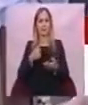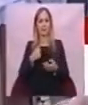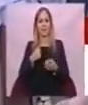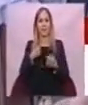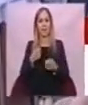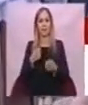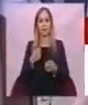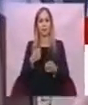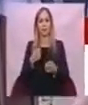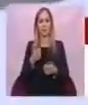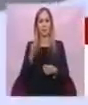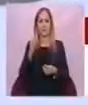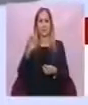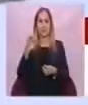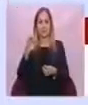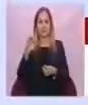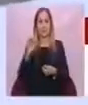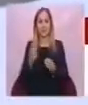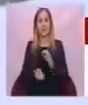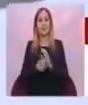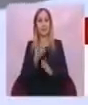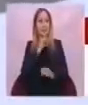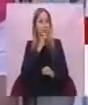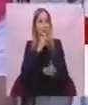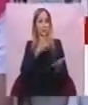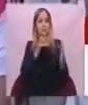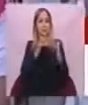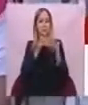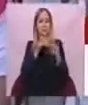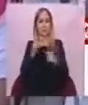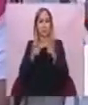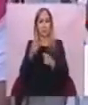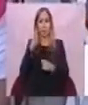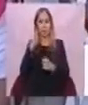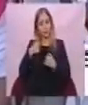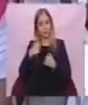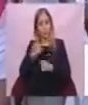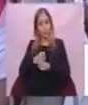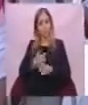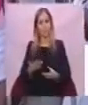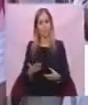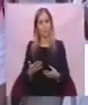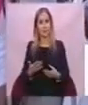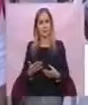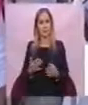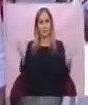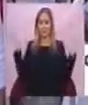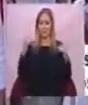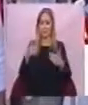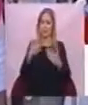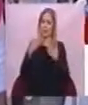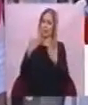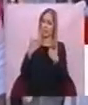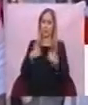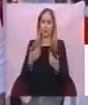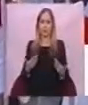bom a própria SIC criar estas oportunidades. As pessoas reconhecem o nosso trabalho e de certa maneira vêm aqui dar os parabéns por